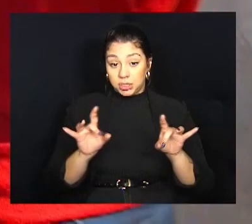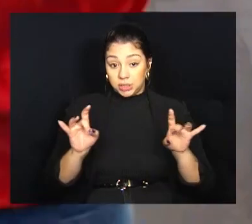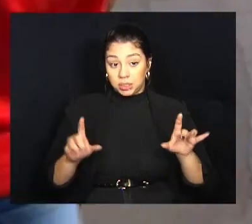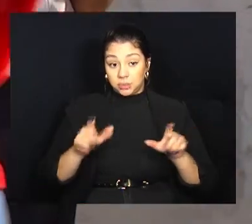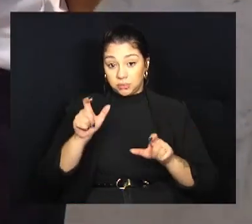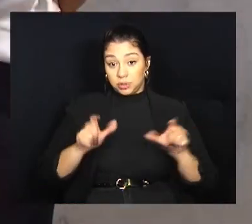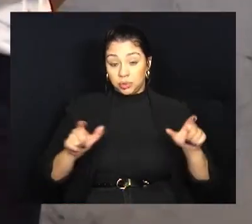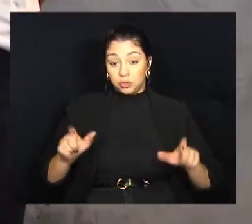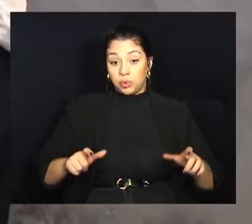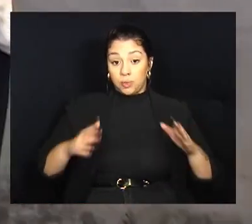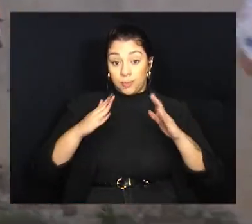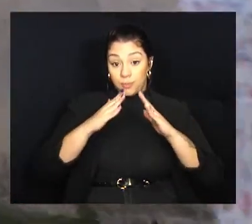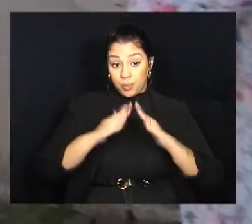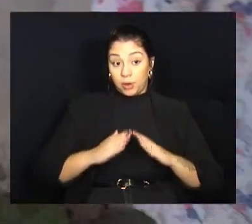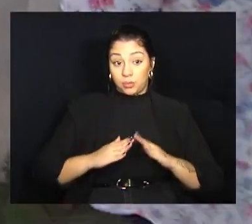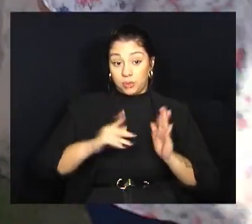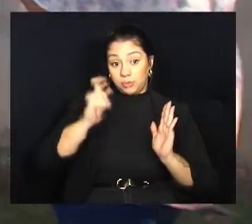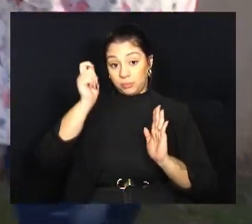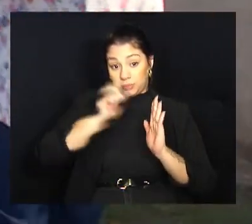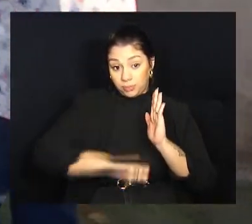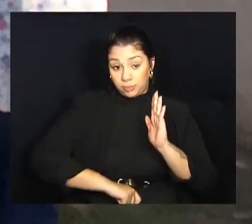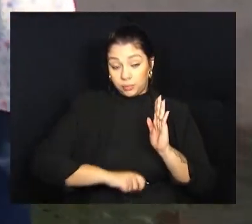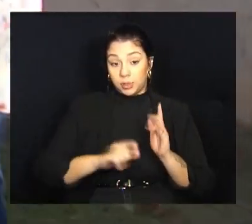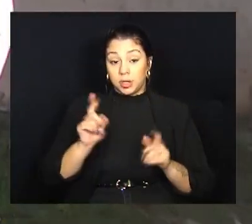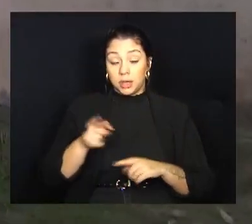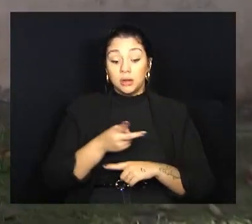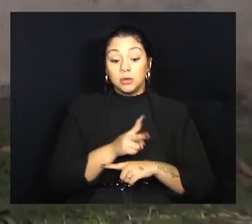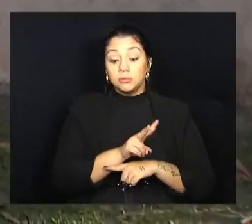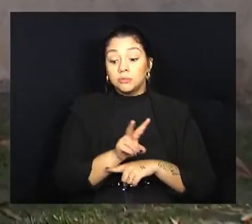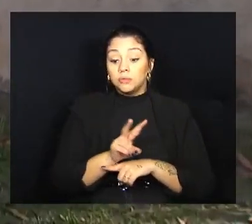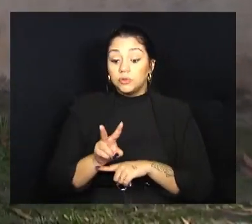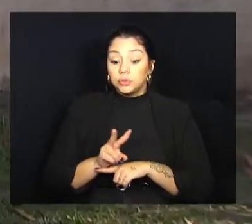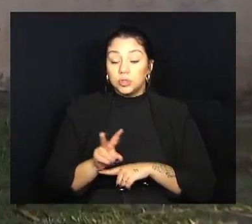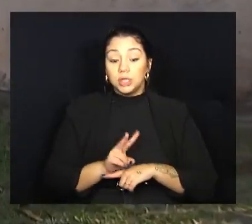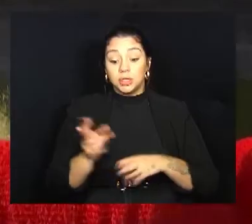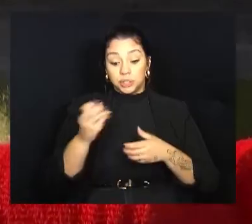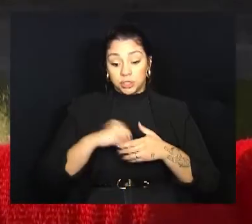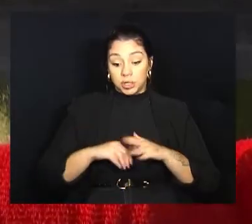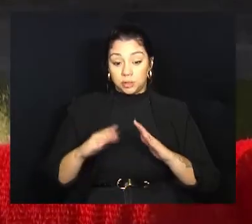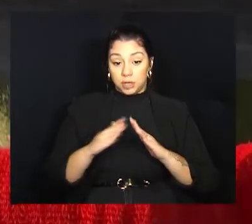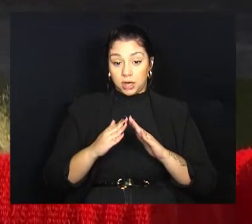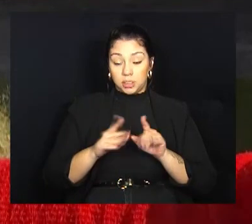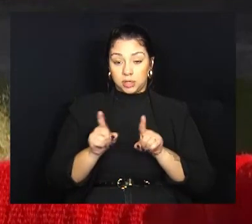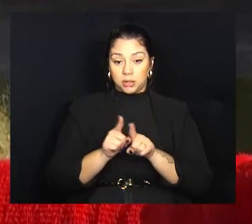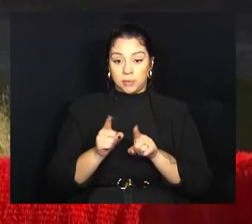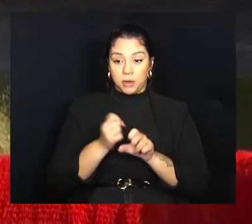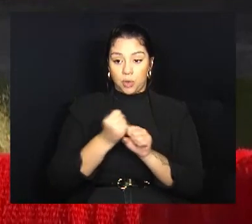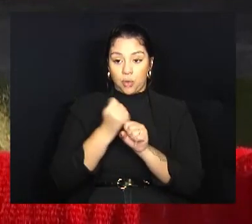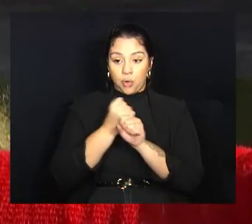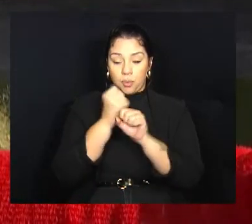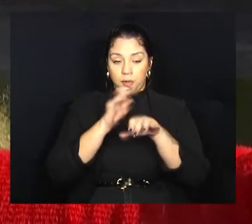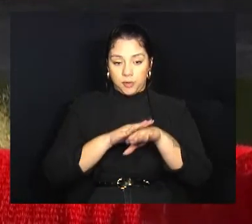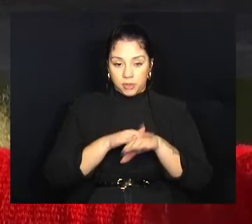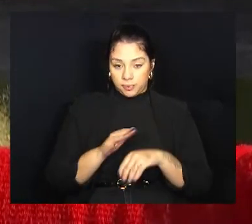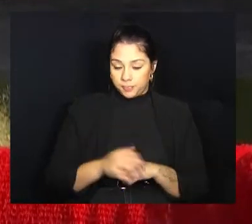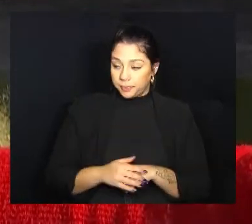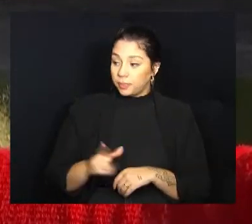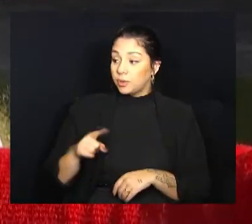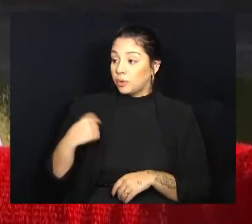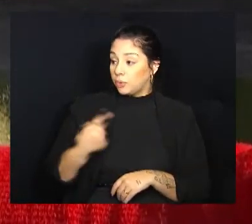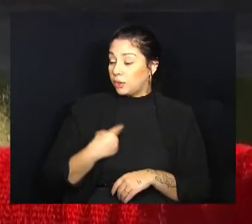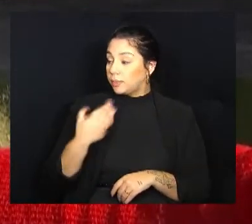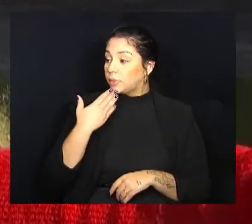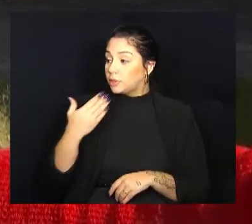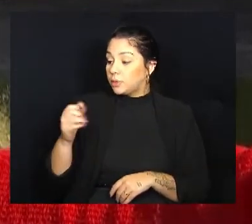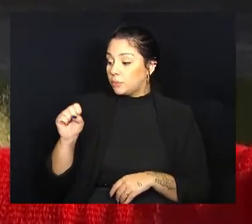moradores por escrito para a vistoria dentro das casas e realização da obra. Nós oficiamos a Sanasa, solicitamos reunião